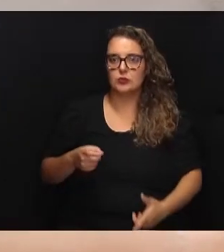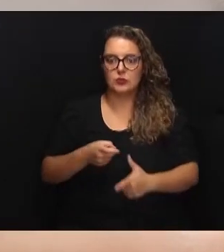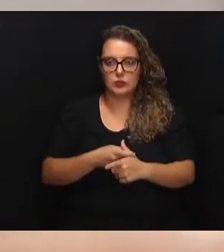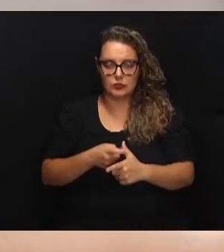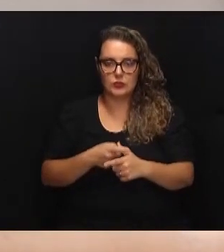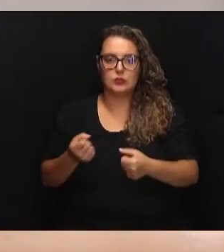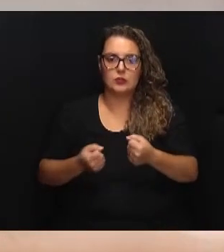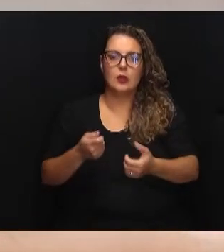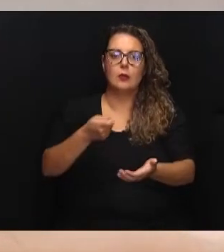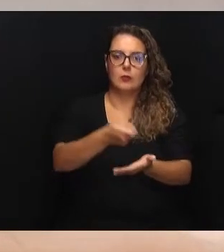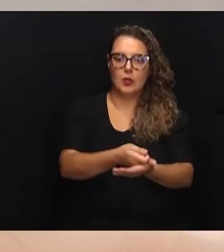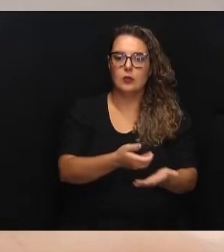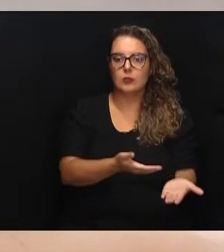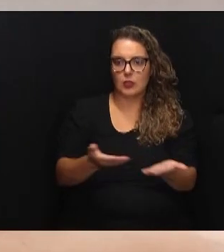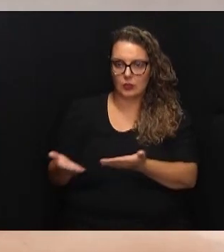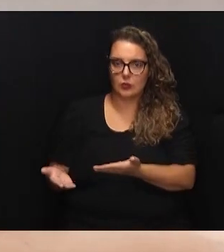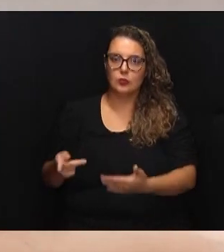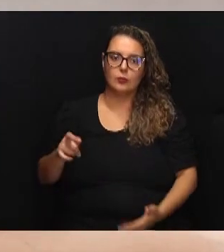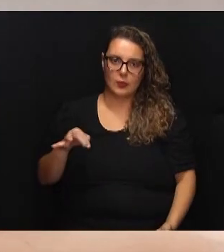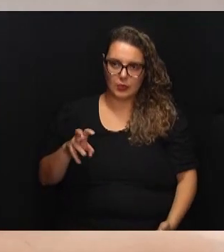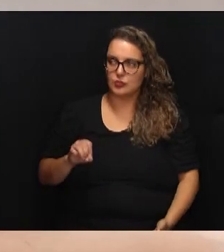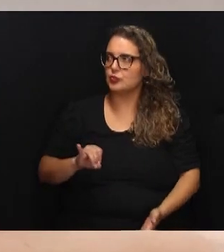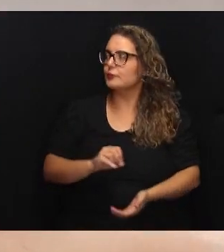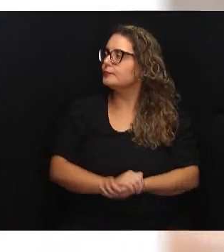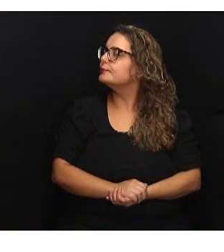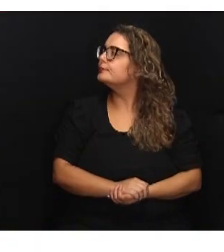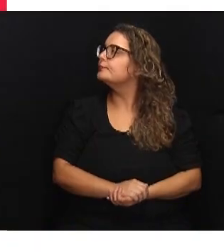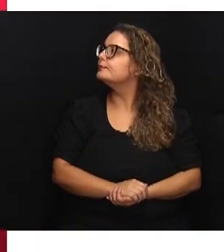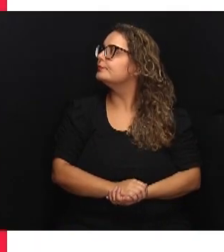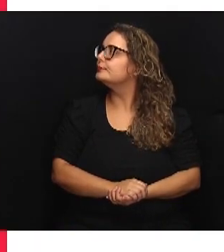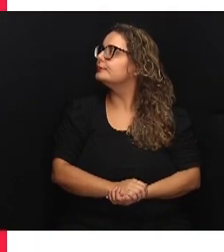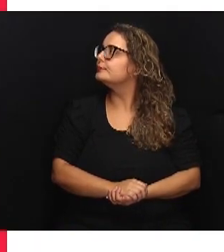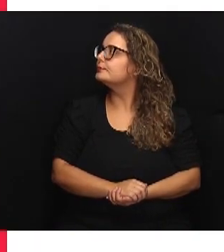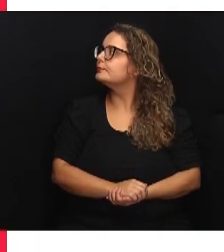do veículo devem ser quitados e apresentados no pátio.